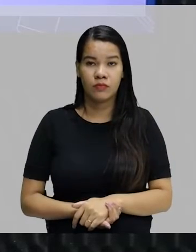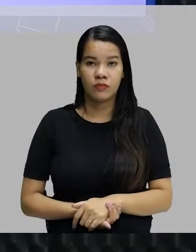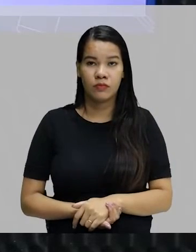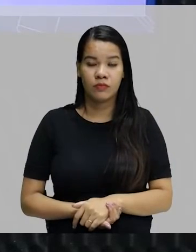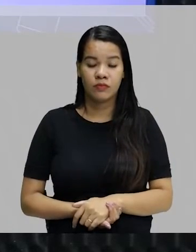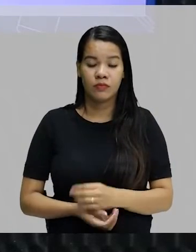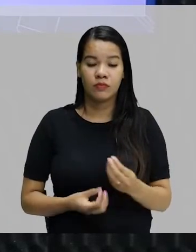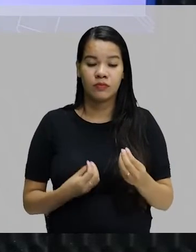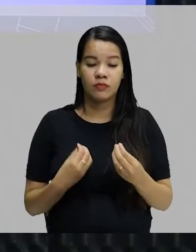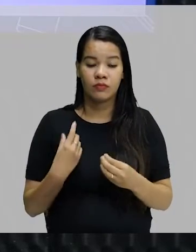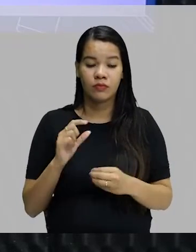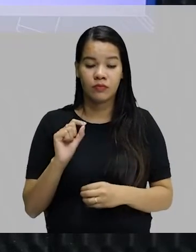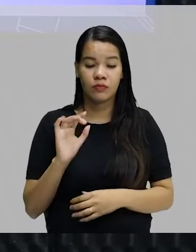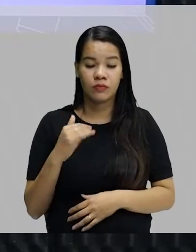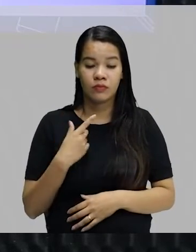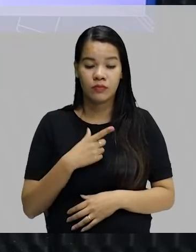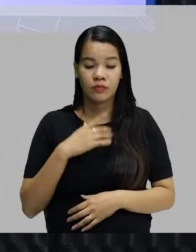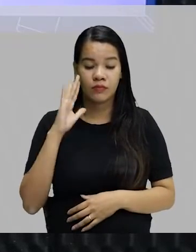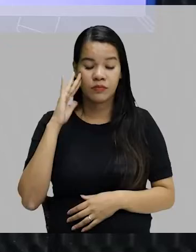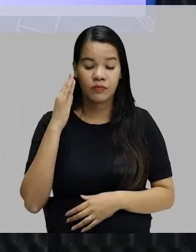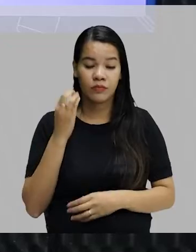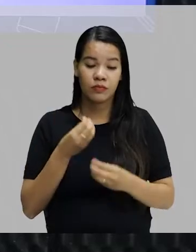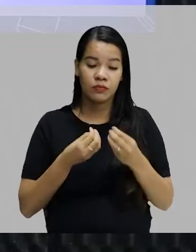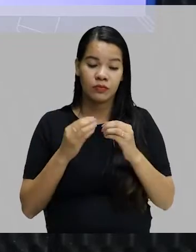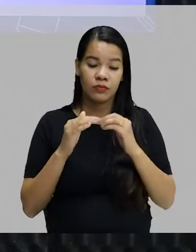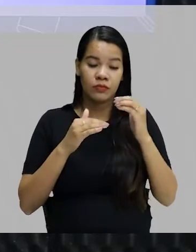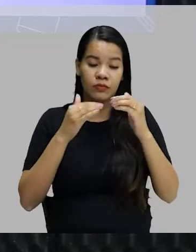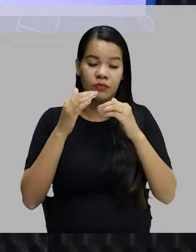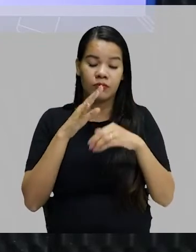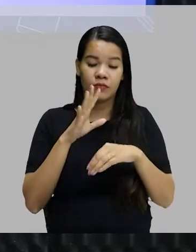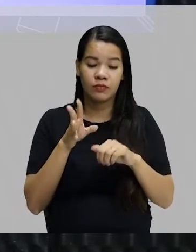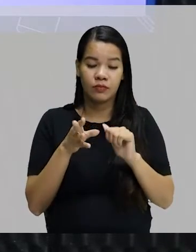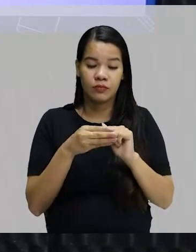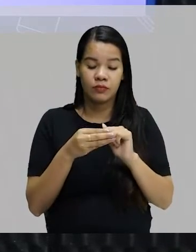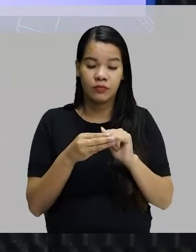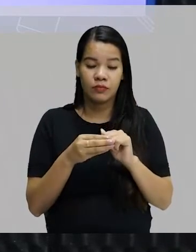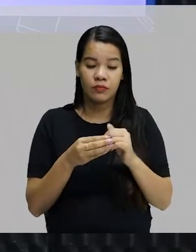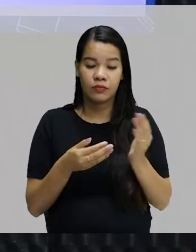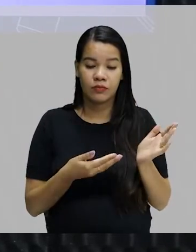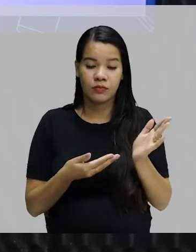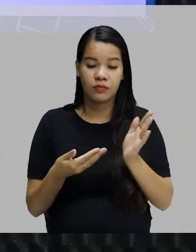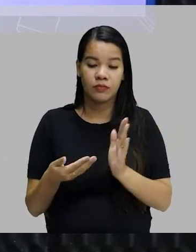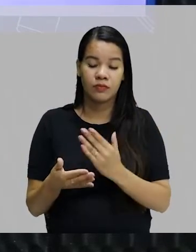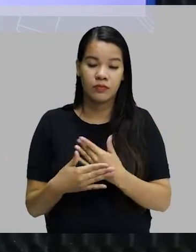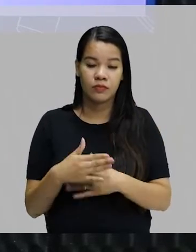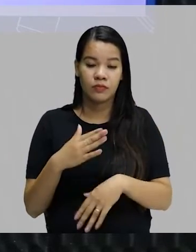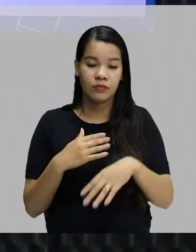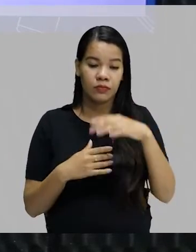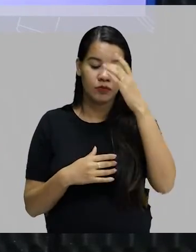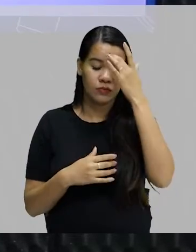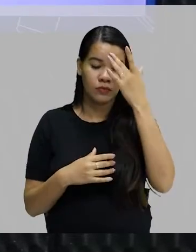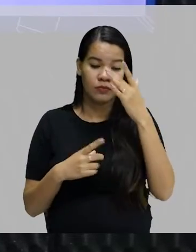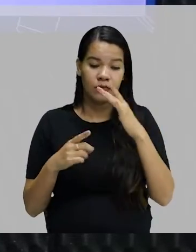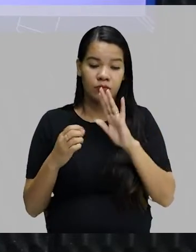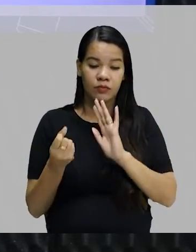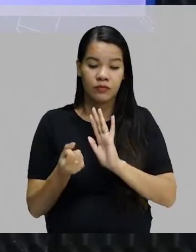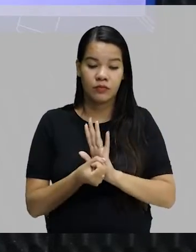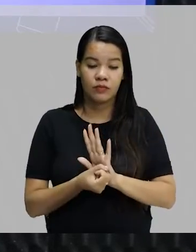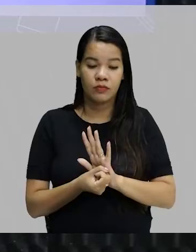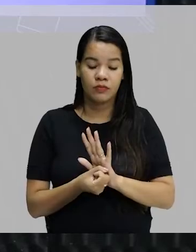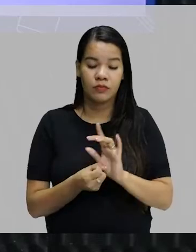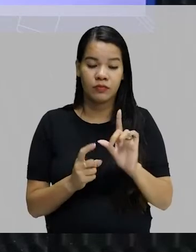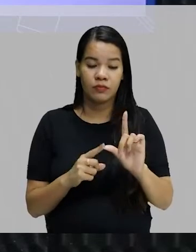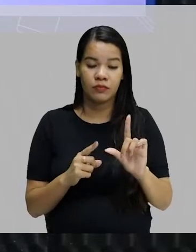nós entendemos como, né, o processo de conhecimento. Tá? Então aqui é mais fácil vocês marcarem a letra B de